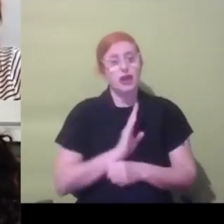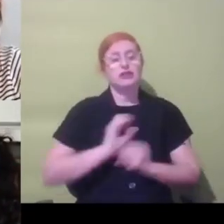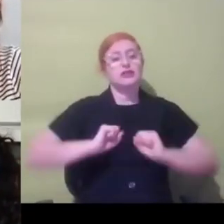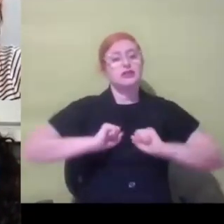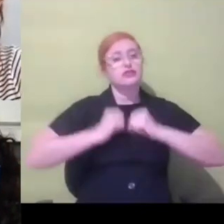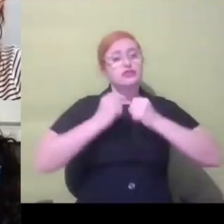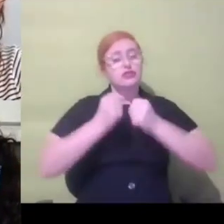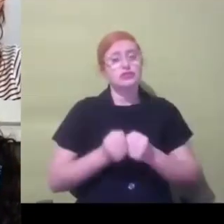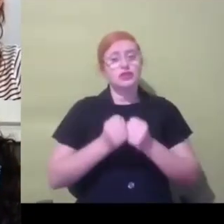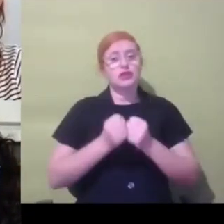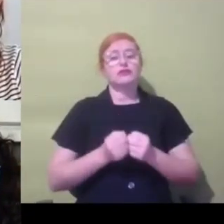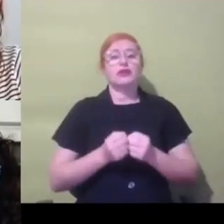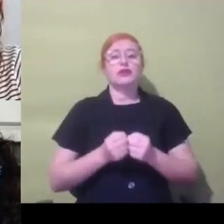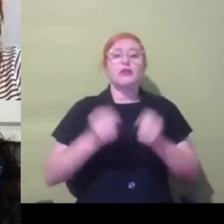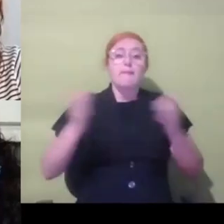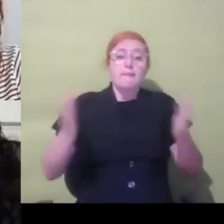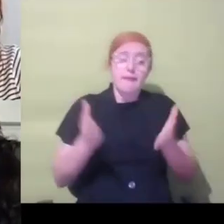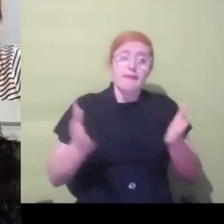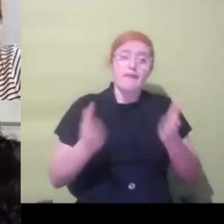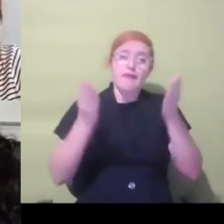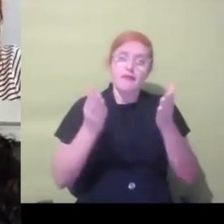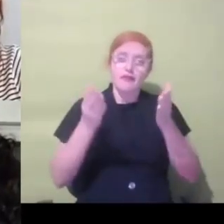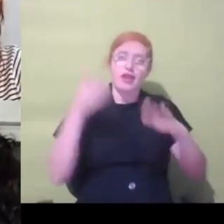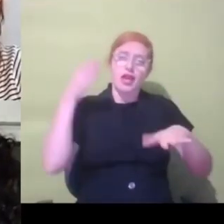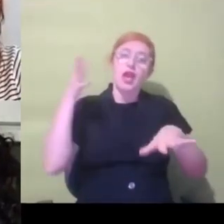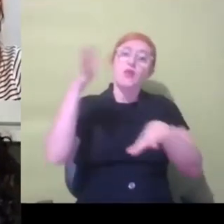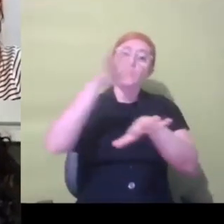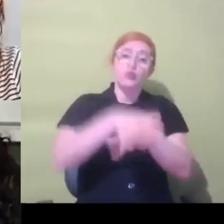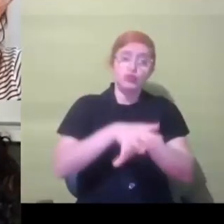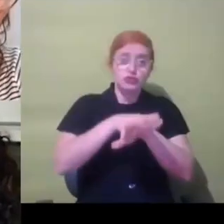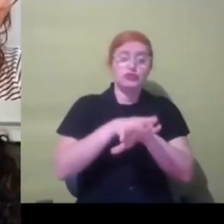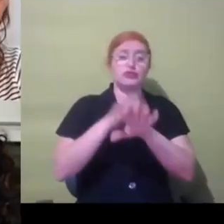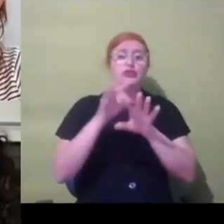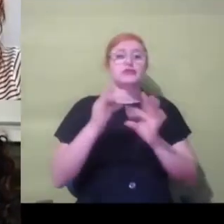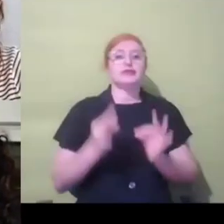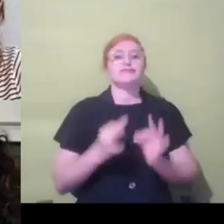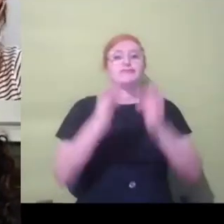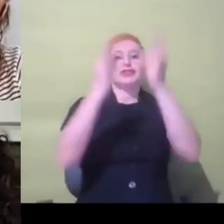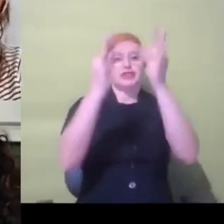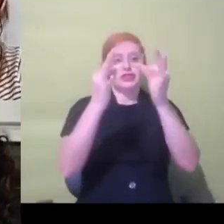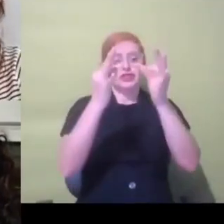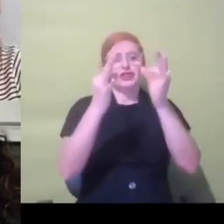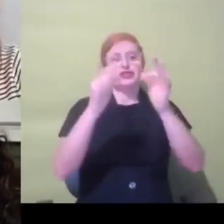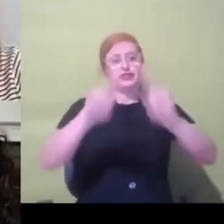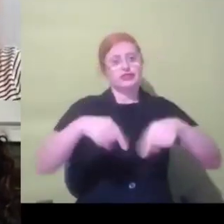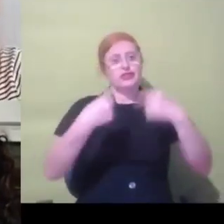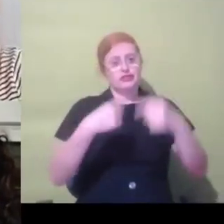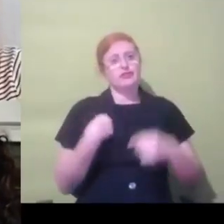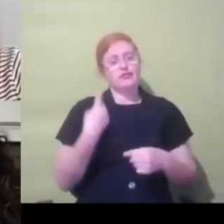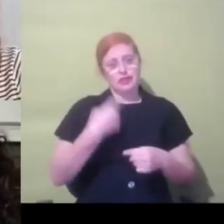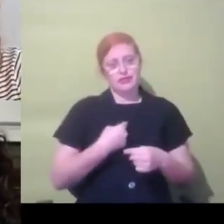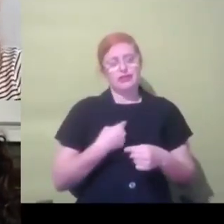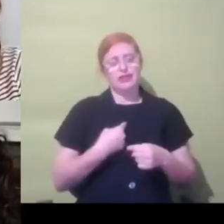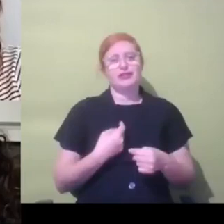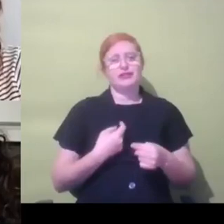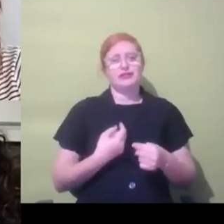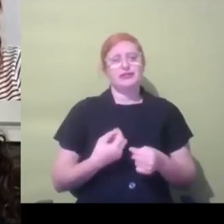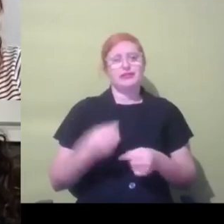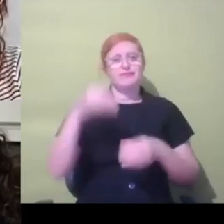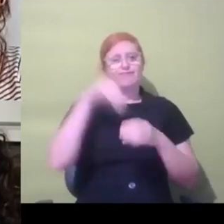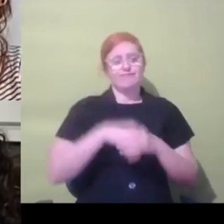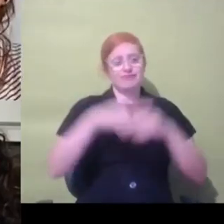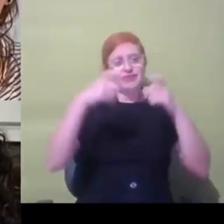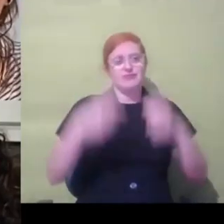se esforça também para promover a inclusão digital das mulheres, que esse é um desafio muito grande para nós, dentro desse espaço